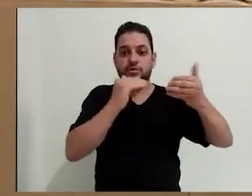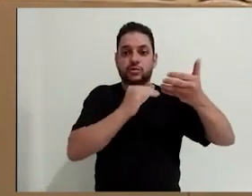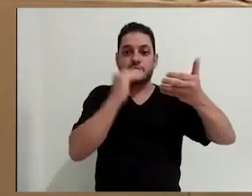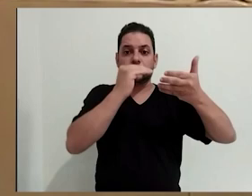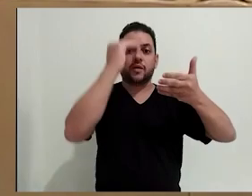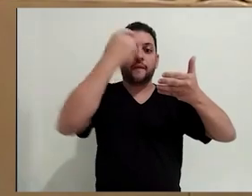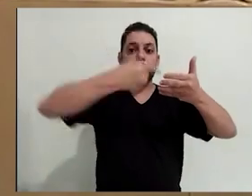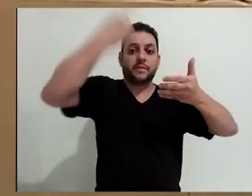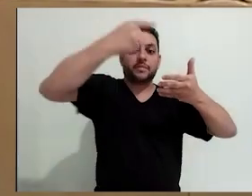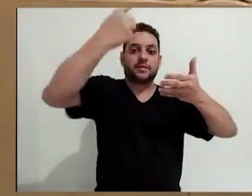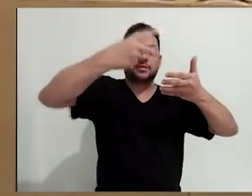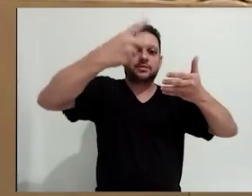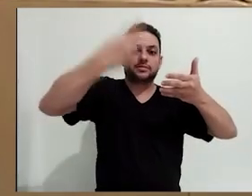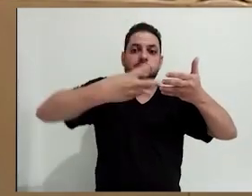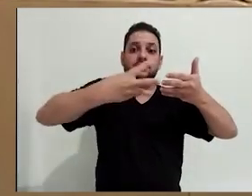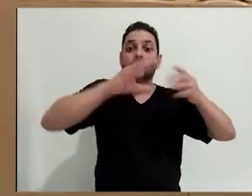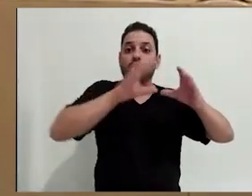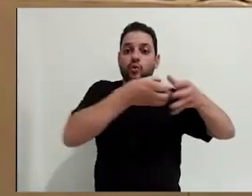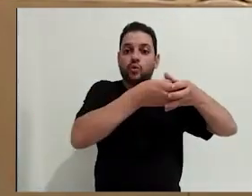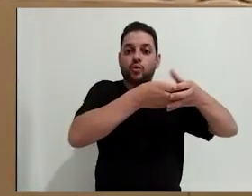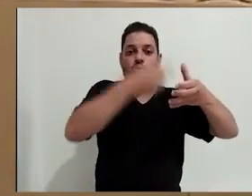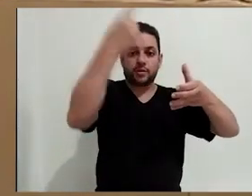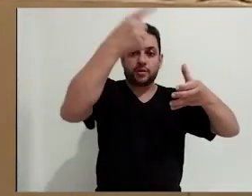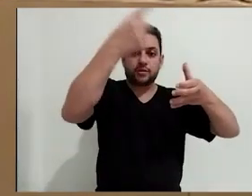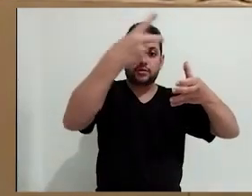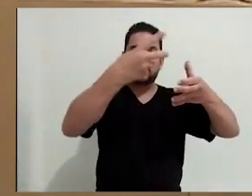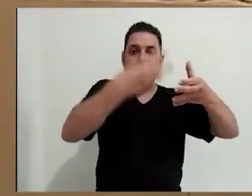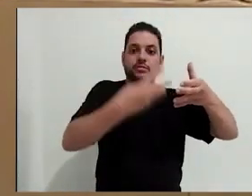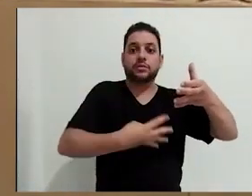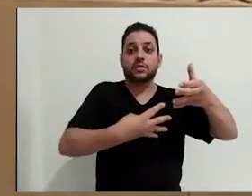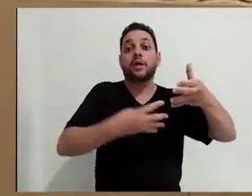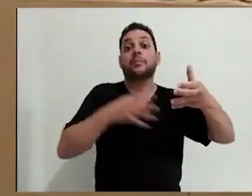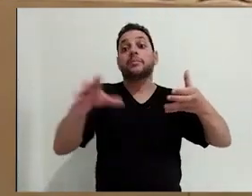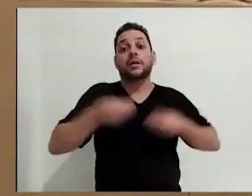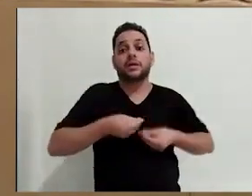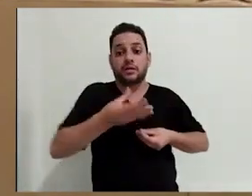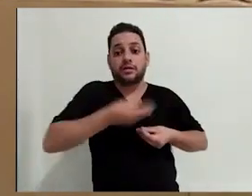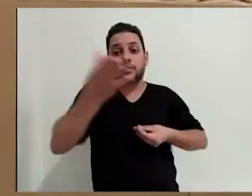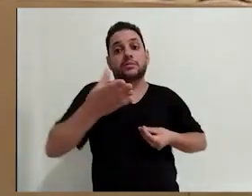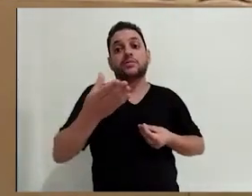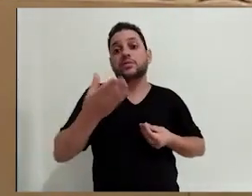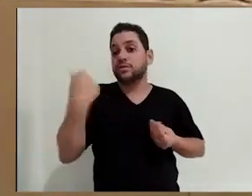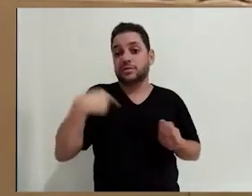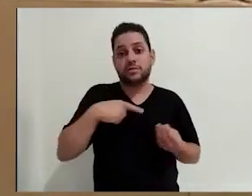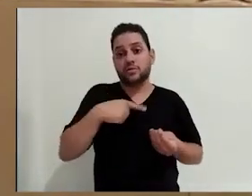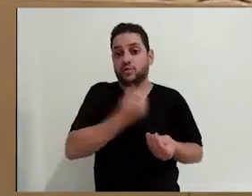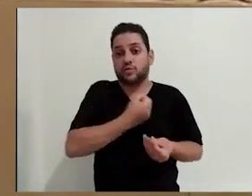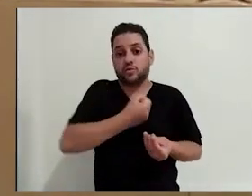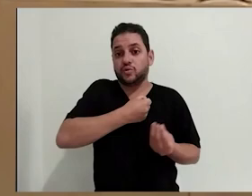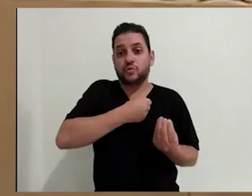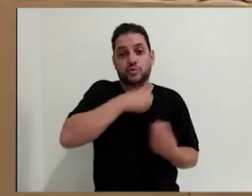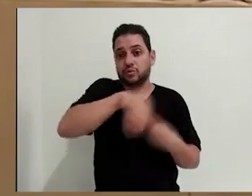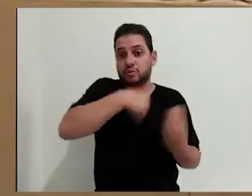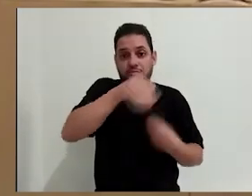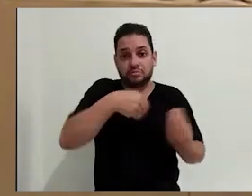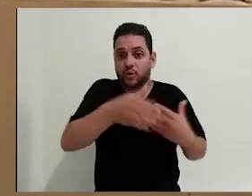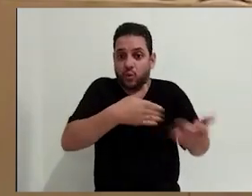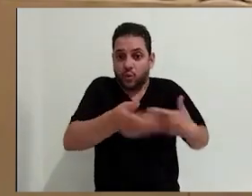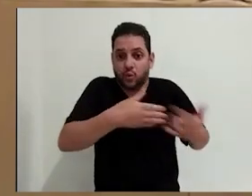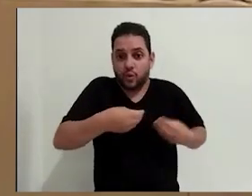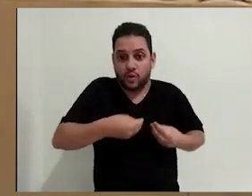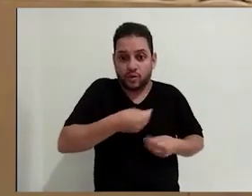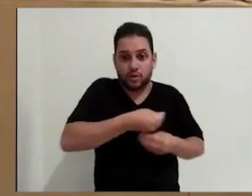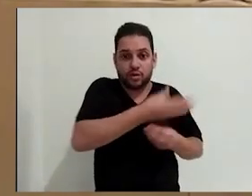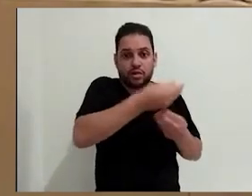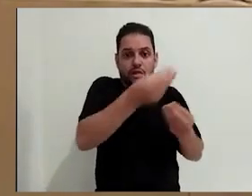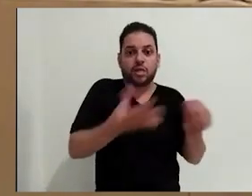juízo de cada núcleo. E a distribuição é aleatória, automática e por Ah, ela já sorteio. está Já está. E já aí é tá paritária. aleatória. E não Tá. muda assim,